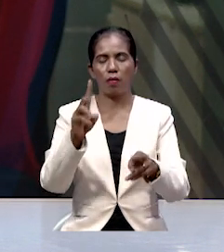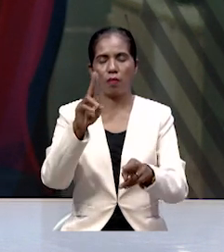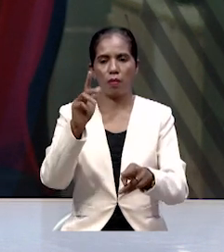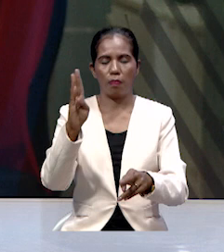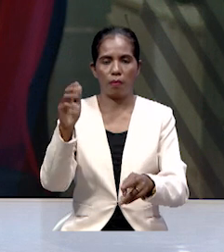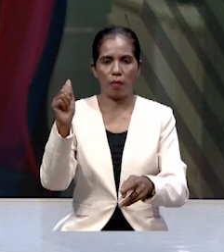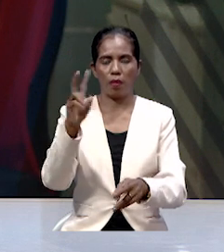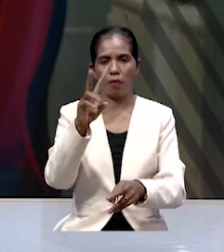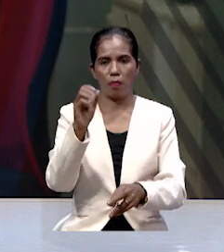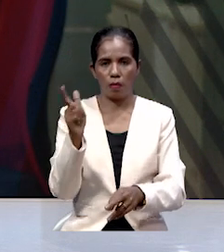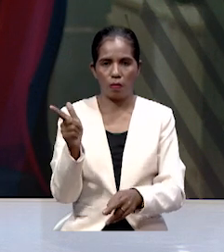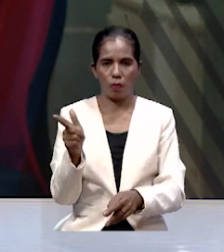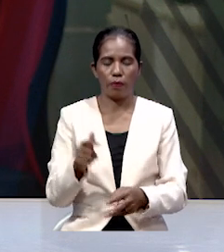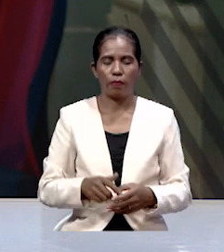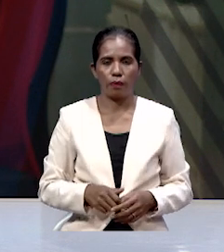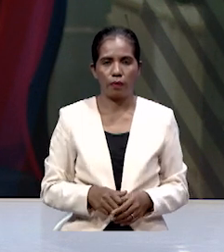Ronulo.